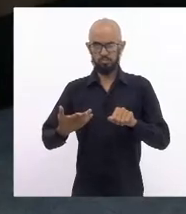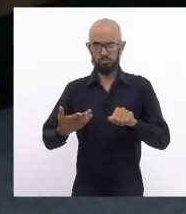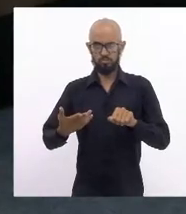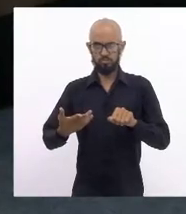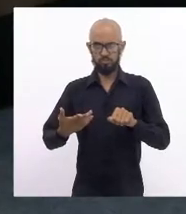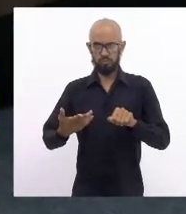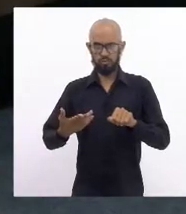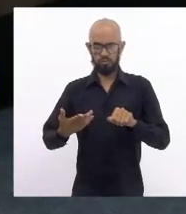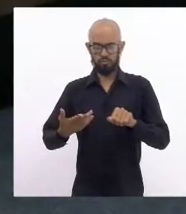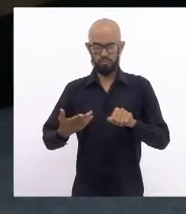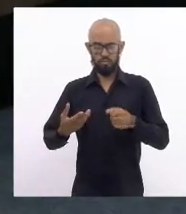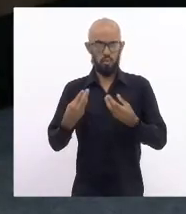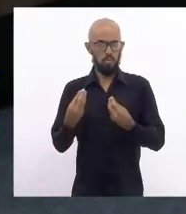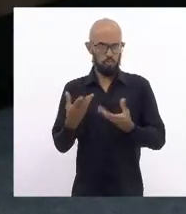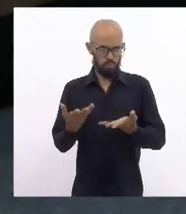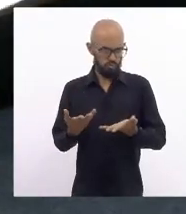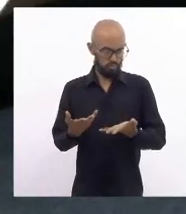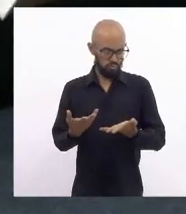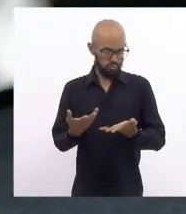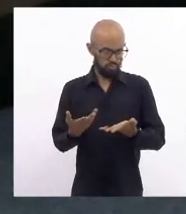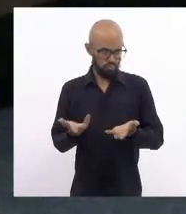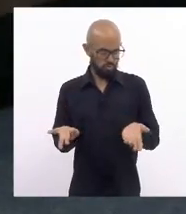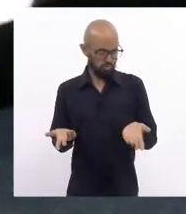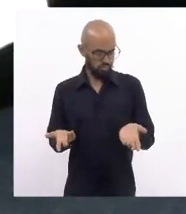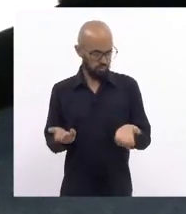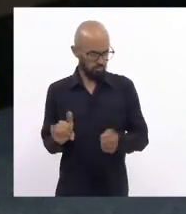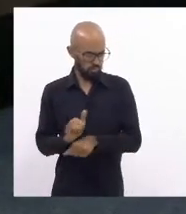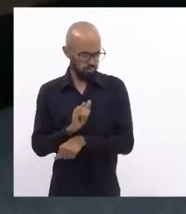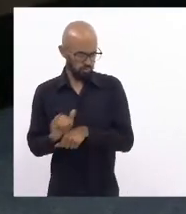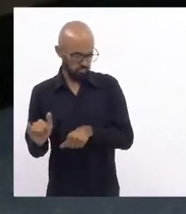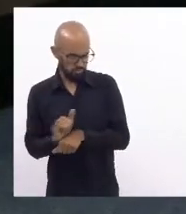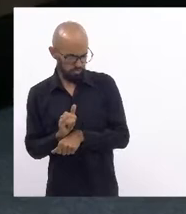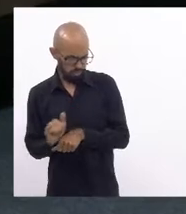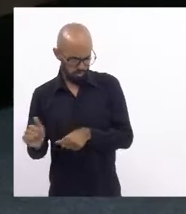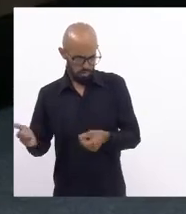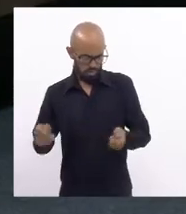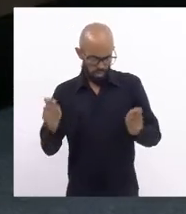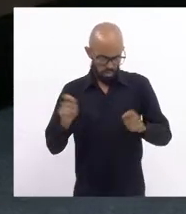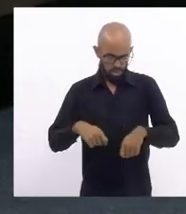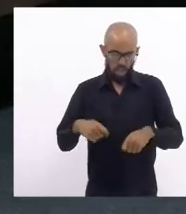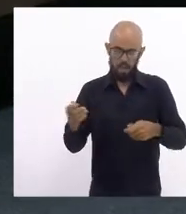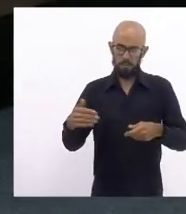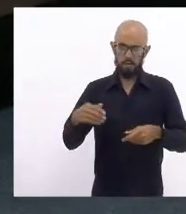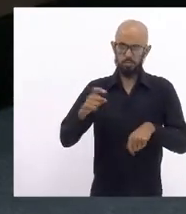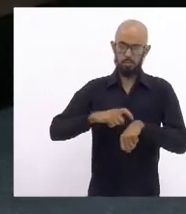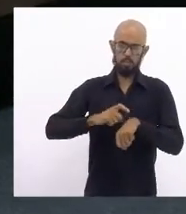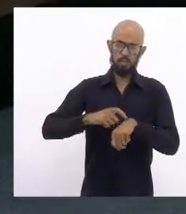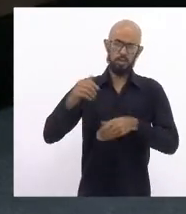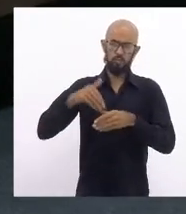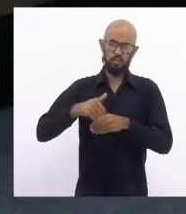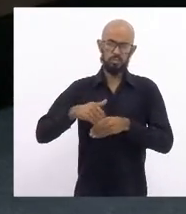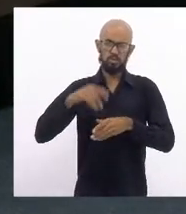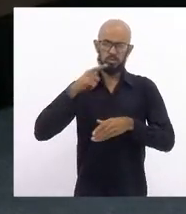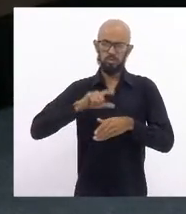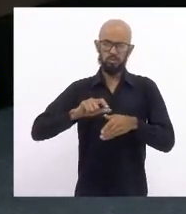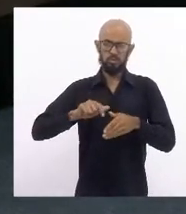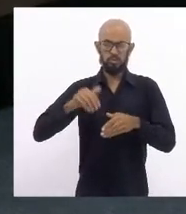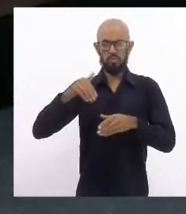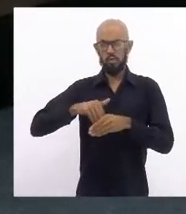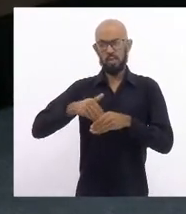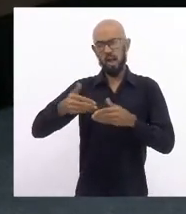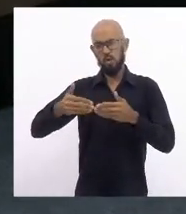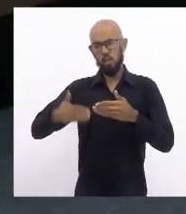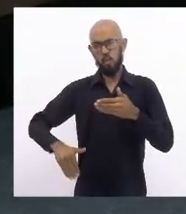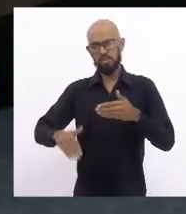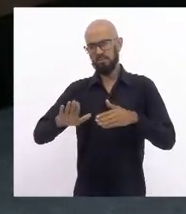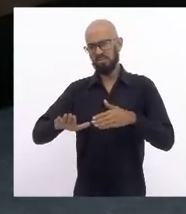né? Empurra com a barriga, não, emenda, faz, briga, etc., mobiliza os colegas. Agora, você simplesmente